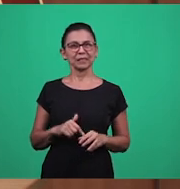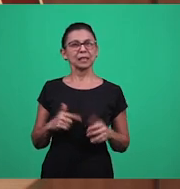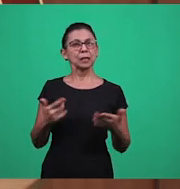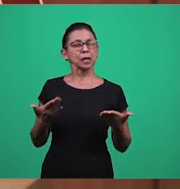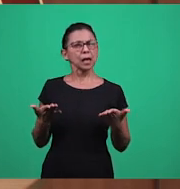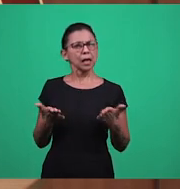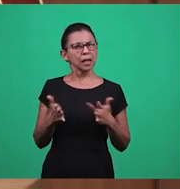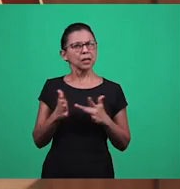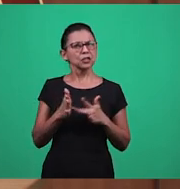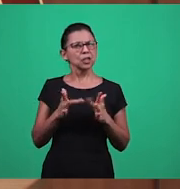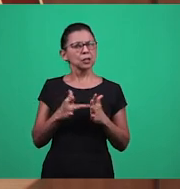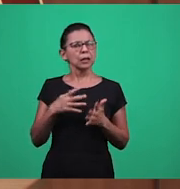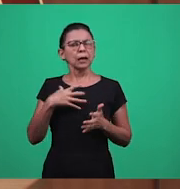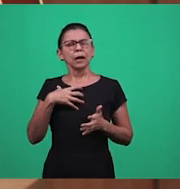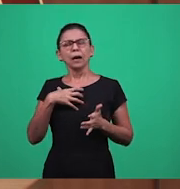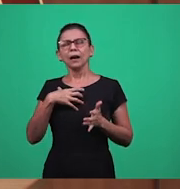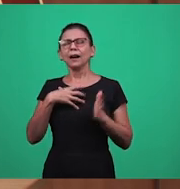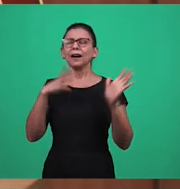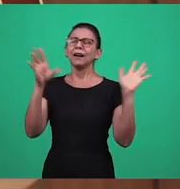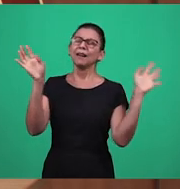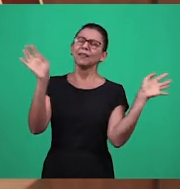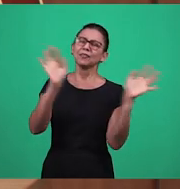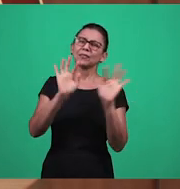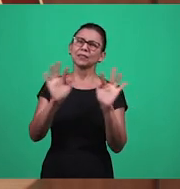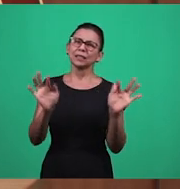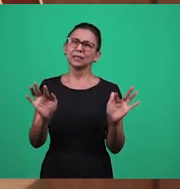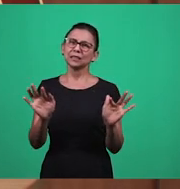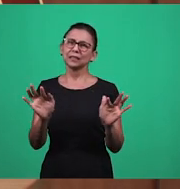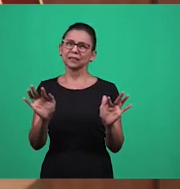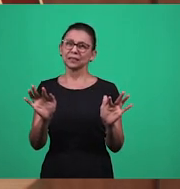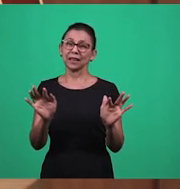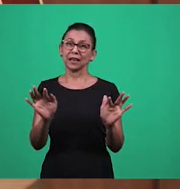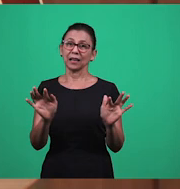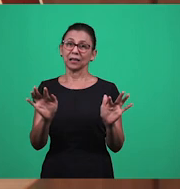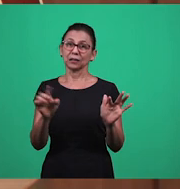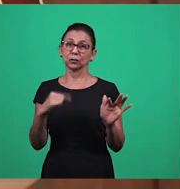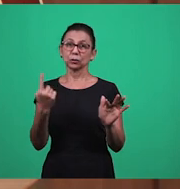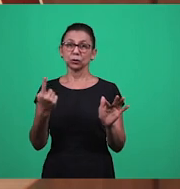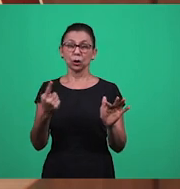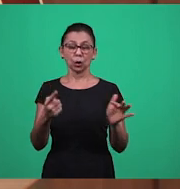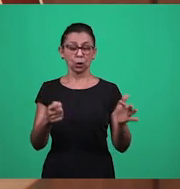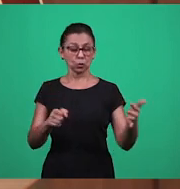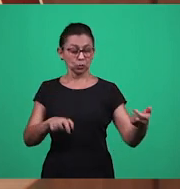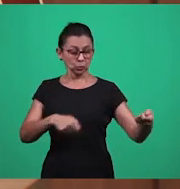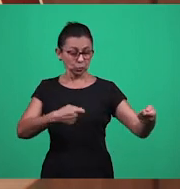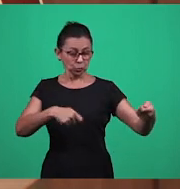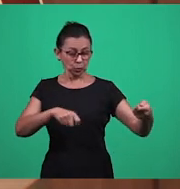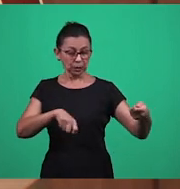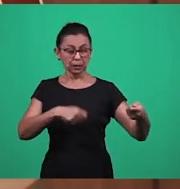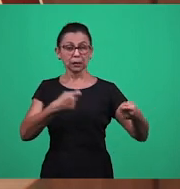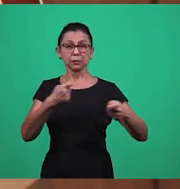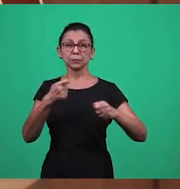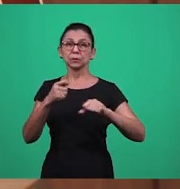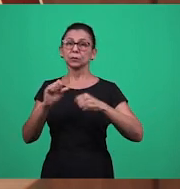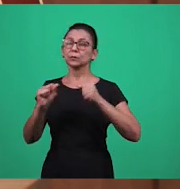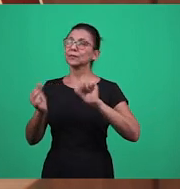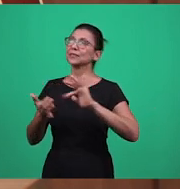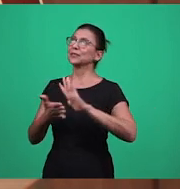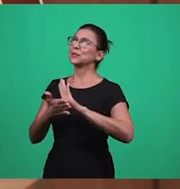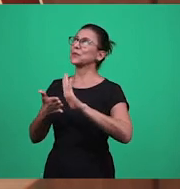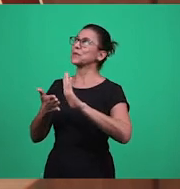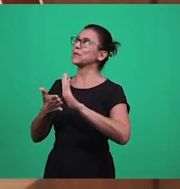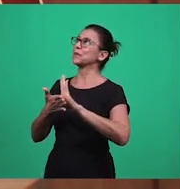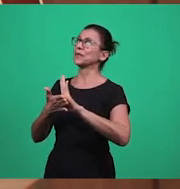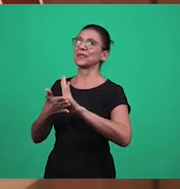Porque Jesus fica muito feliz quando tocamos instrumento, quando cantamos para